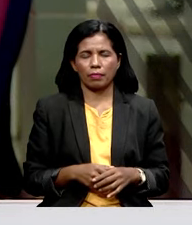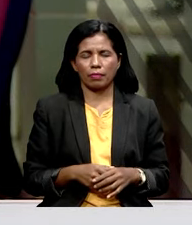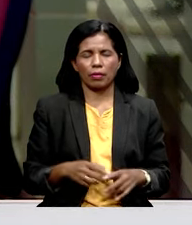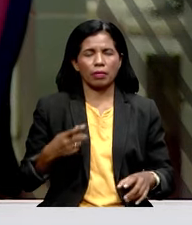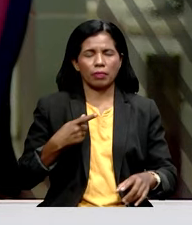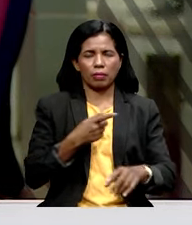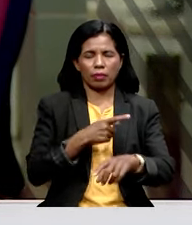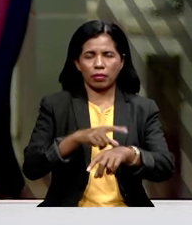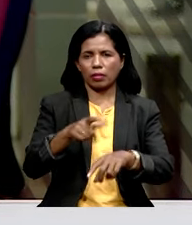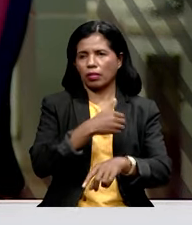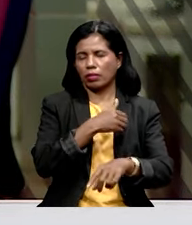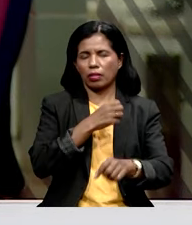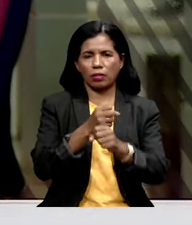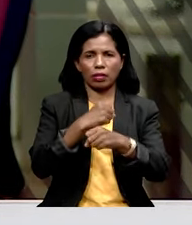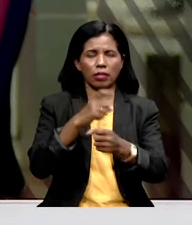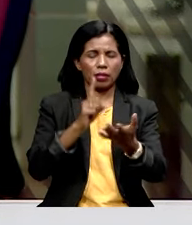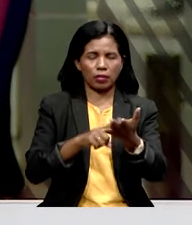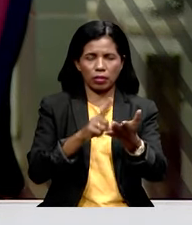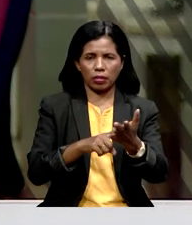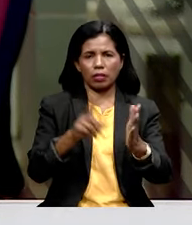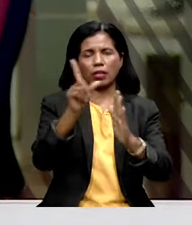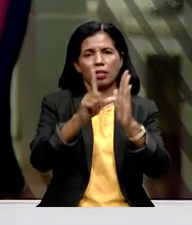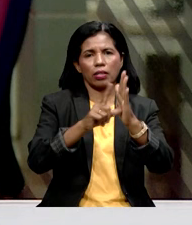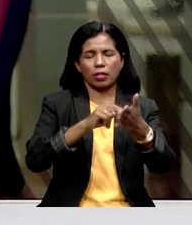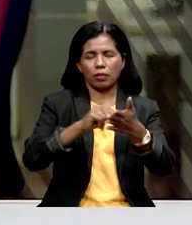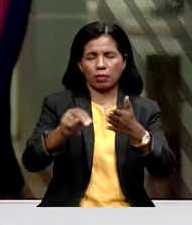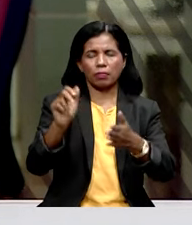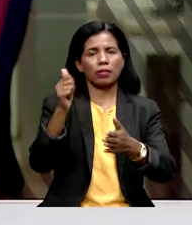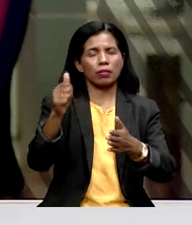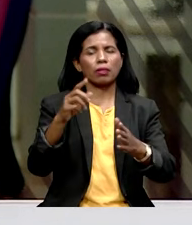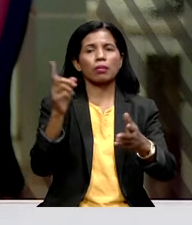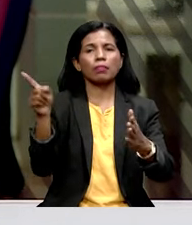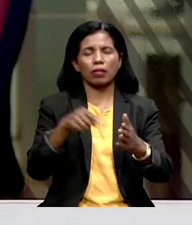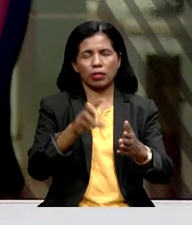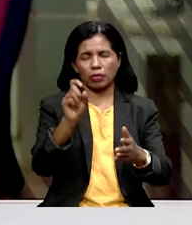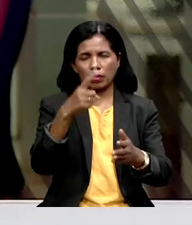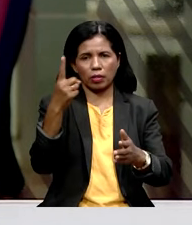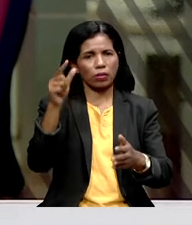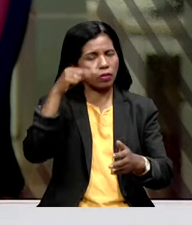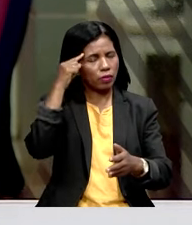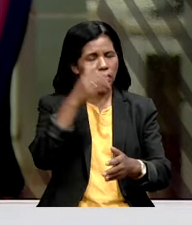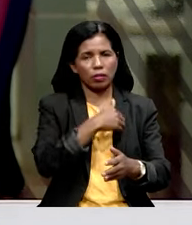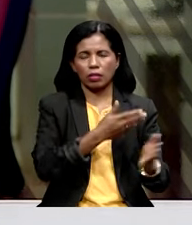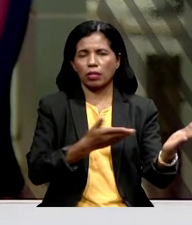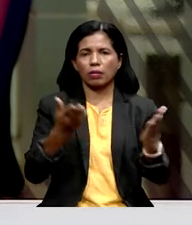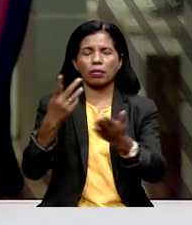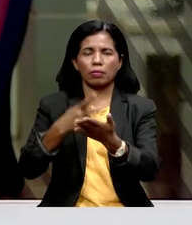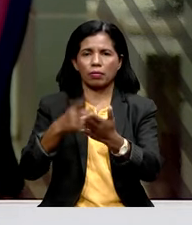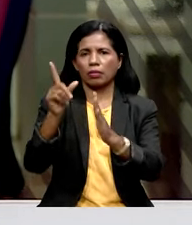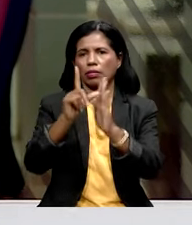O Parlamento Nacional se deu cala discussão, o de altera a lei número se anulubar a Assembleia Sonida, tamo o governo se deu que submete a proposta